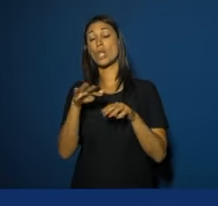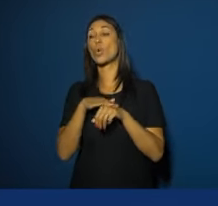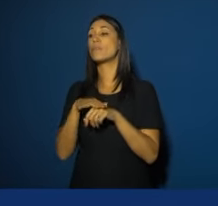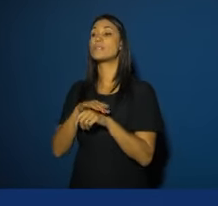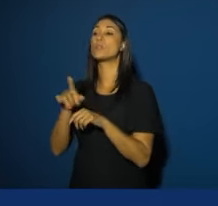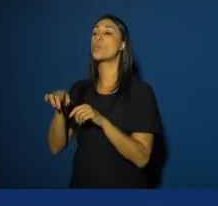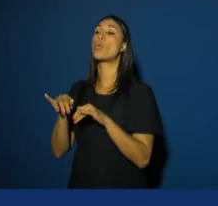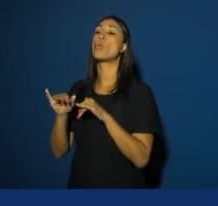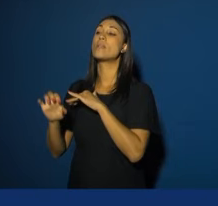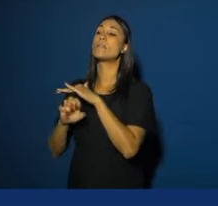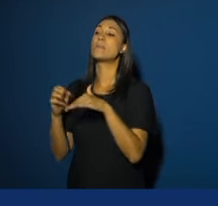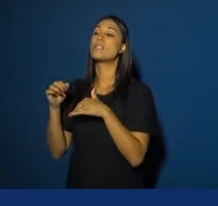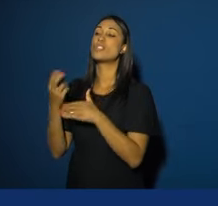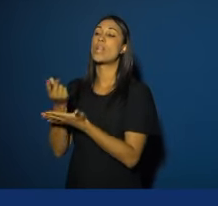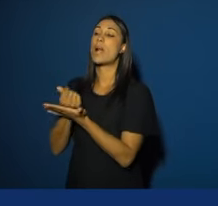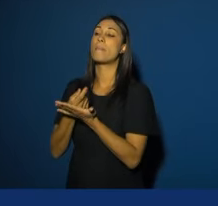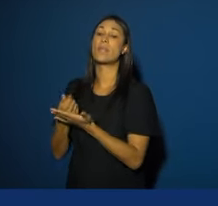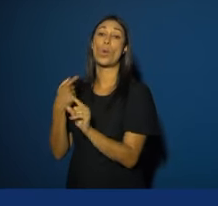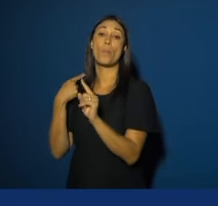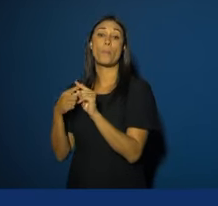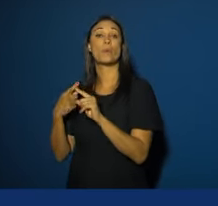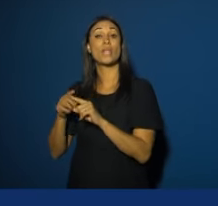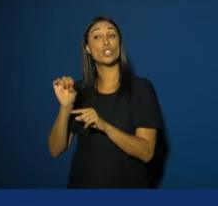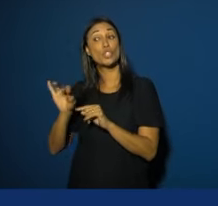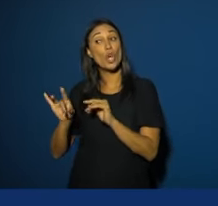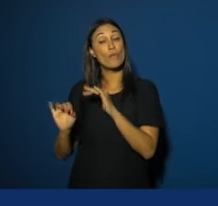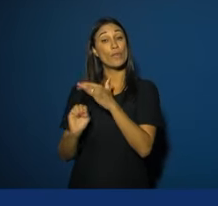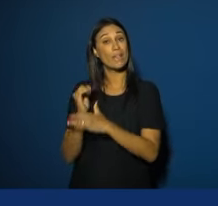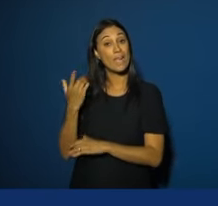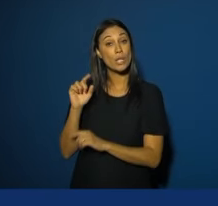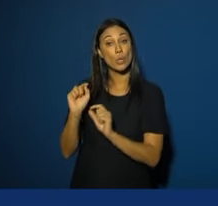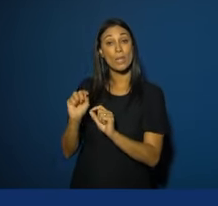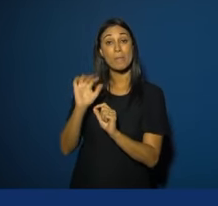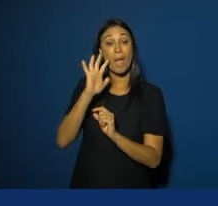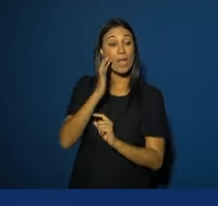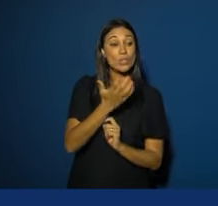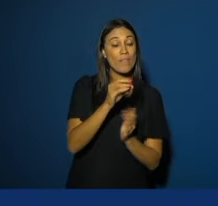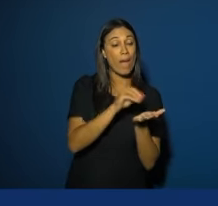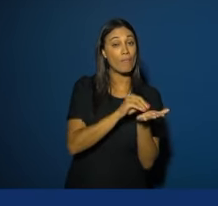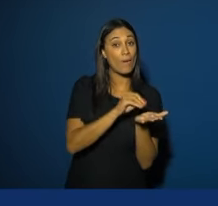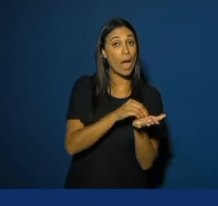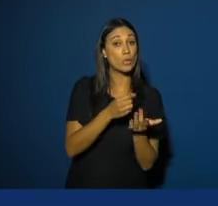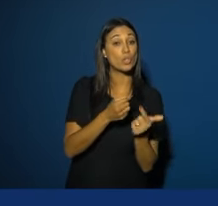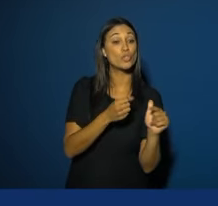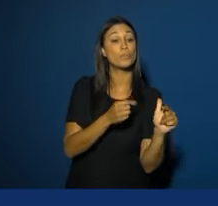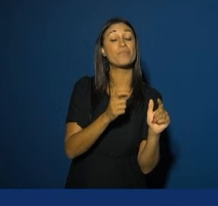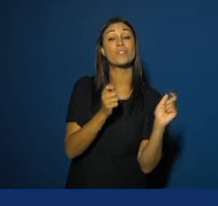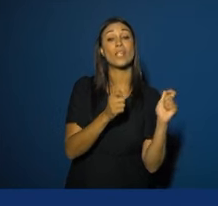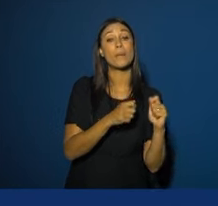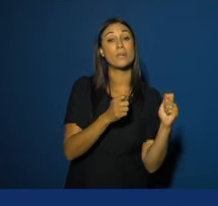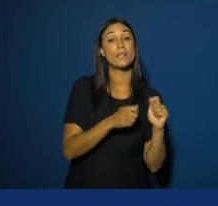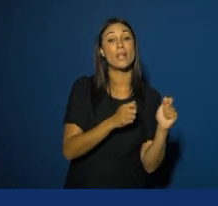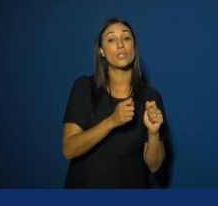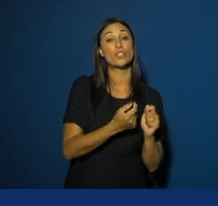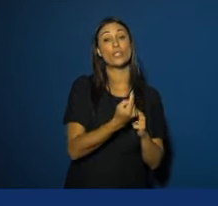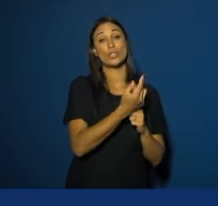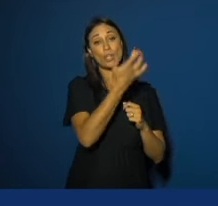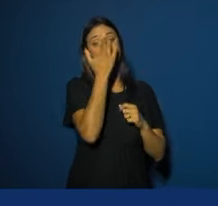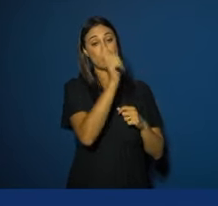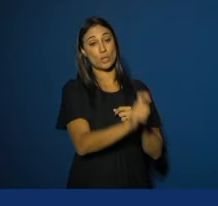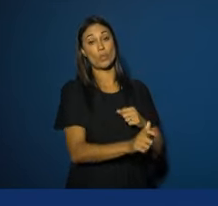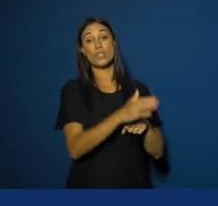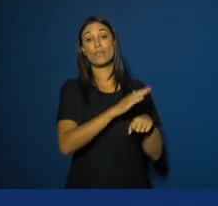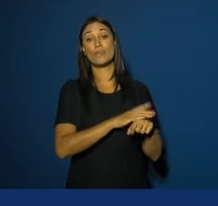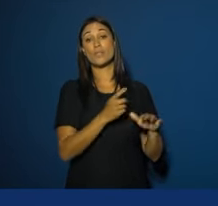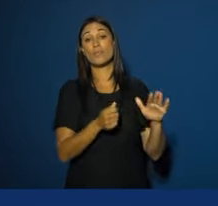capitais Porque o mercado de capitais ele só surgiu para dar solução à falta de capacidade individual do sujeito de